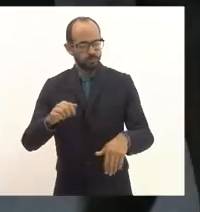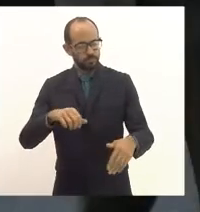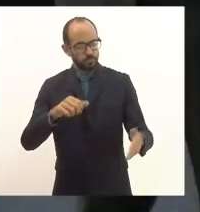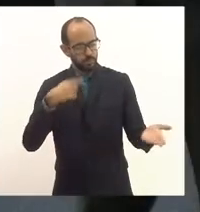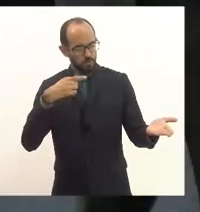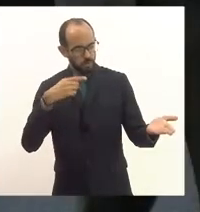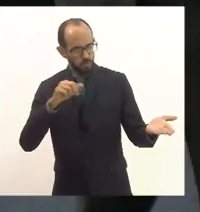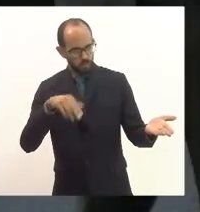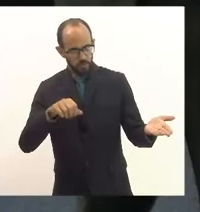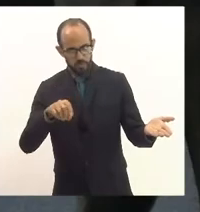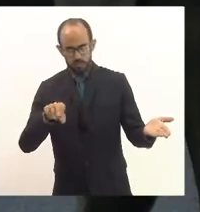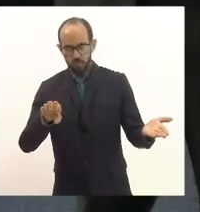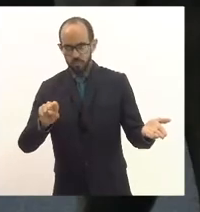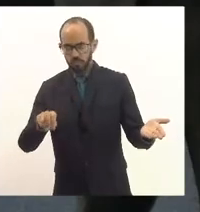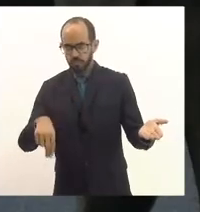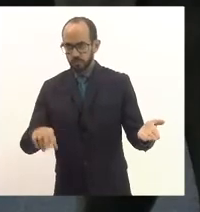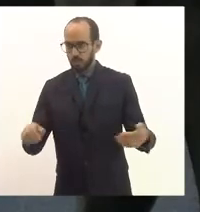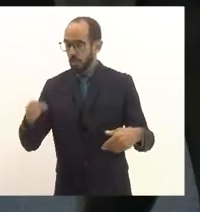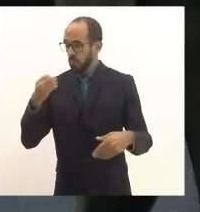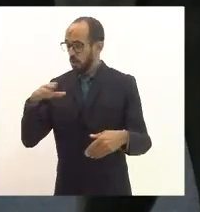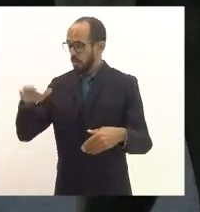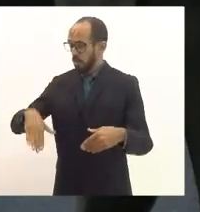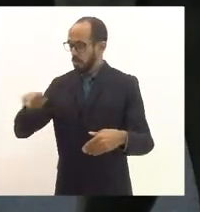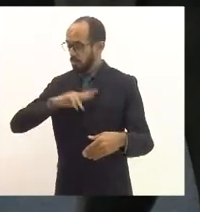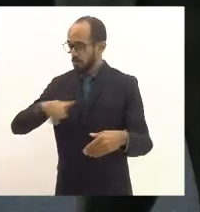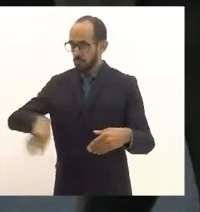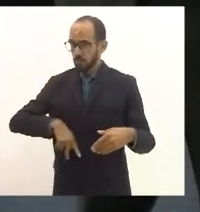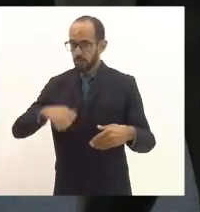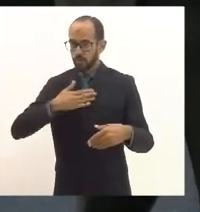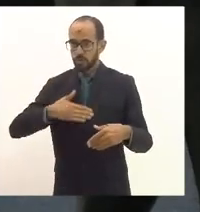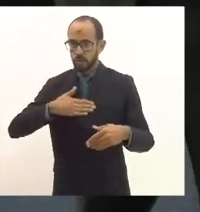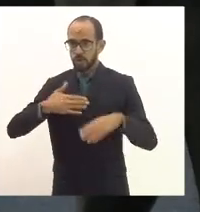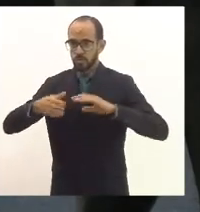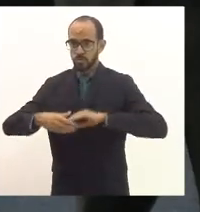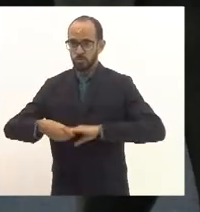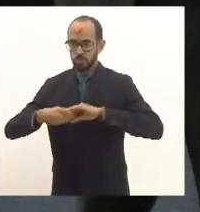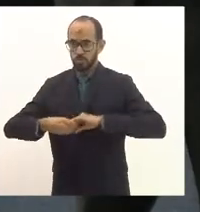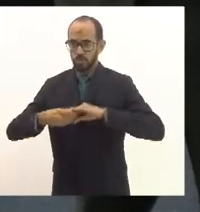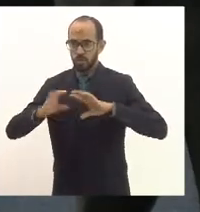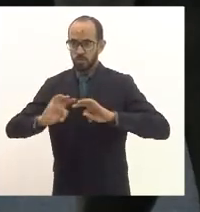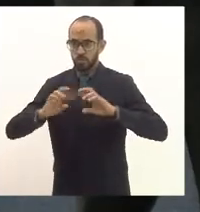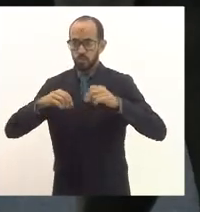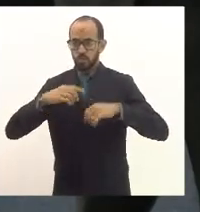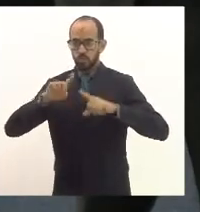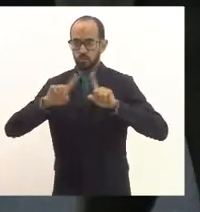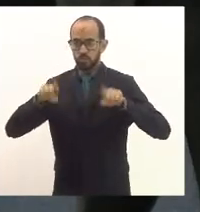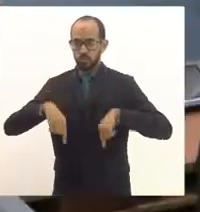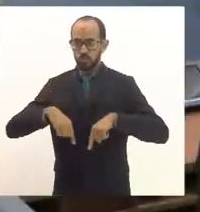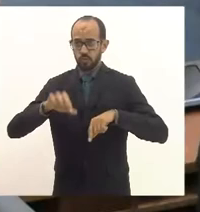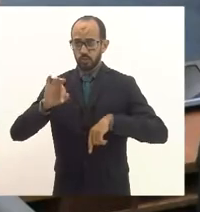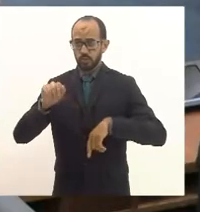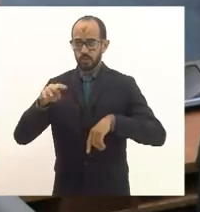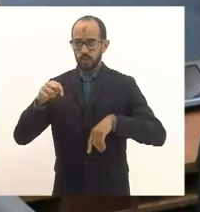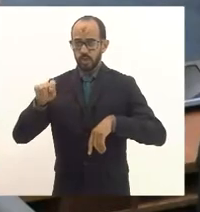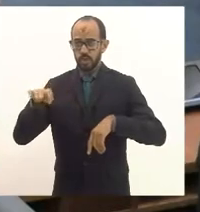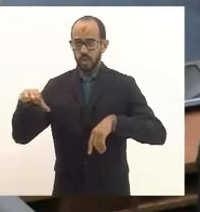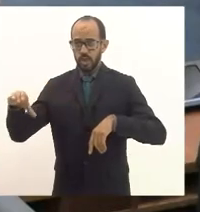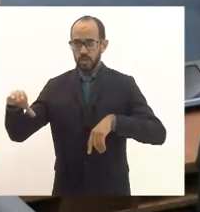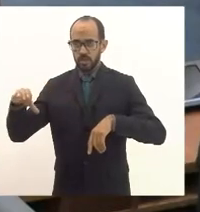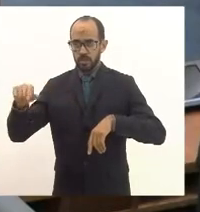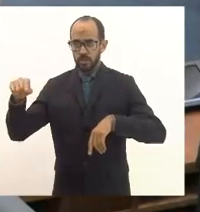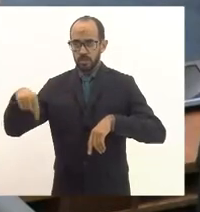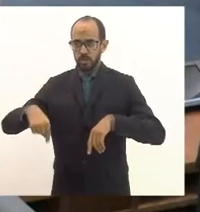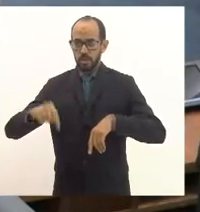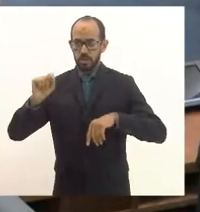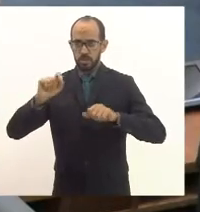Senhor presidente, boa tarde. Primeiro aqui eu gostaria de saudar a todos os funcionários da FAETEC que se encontram